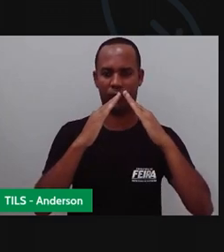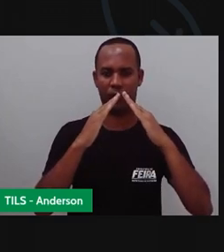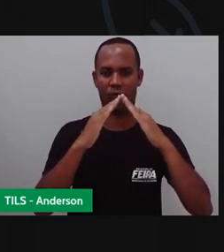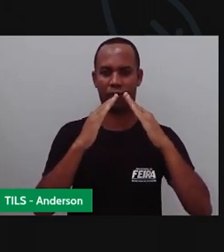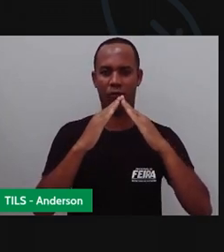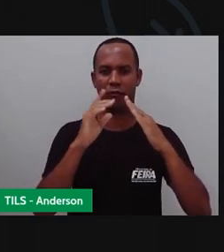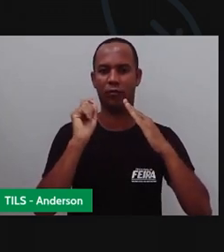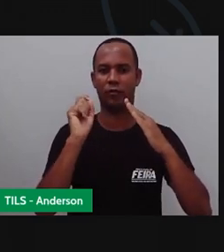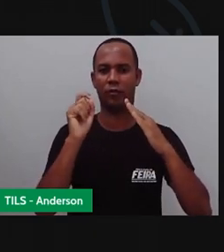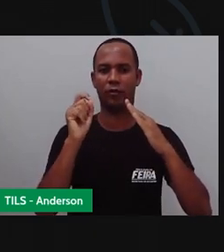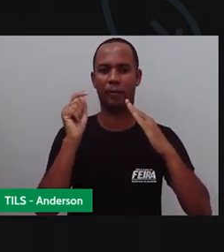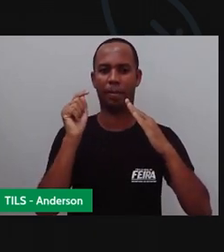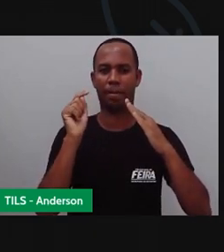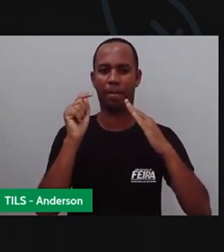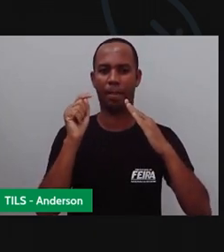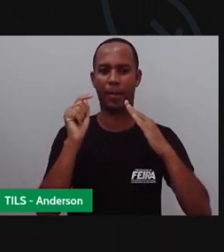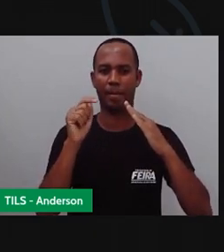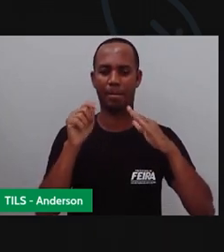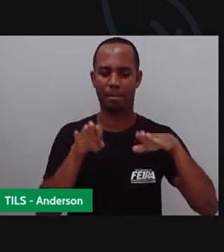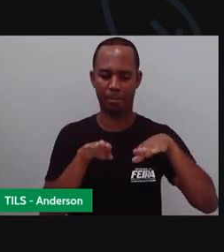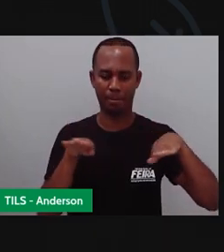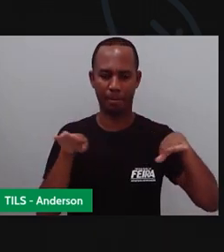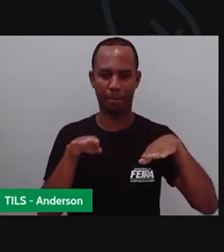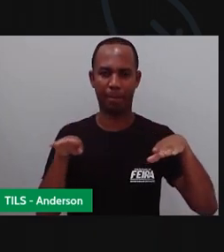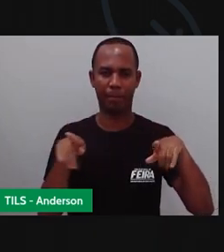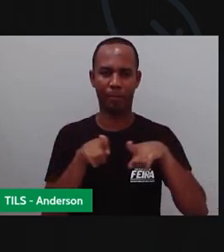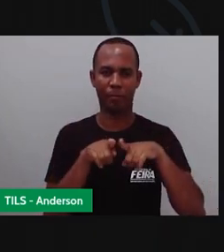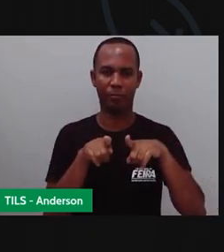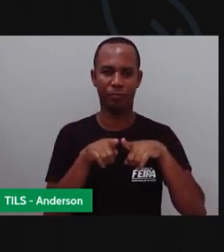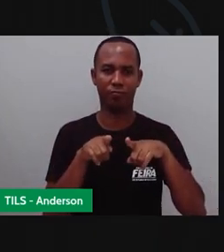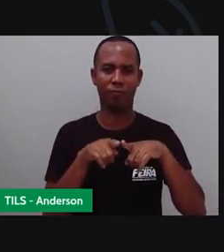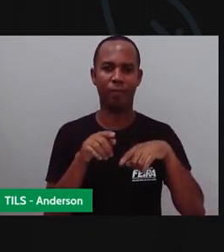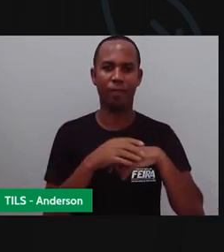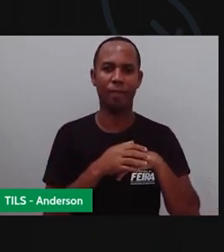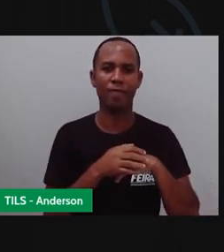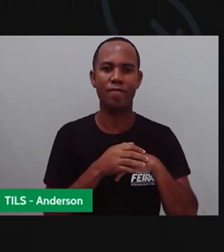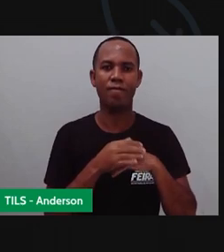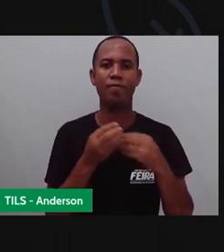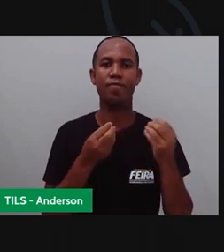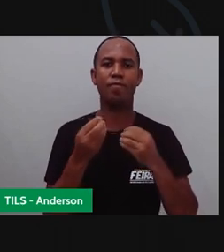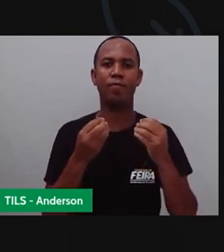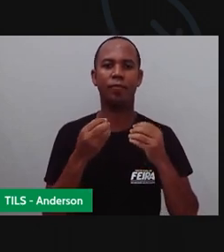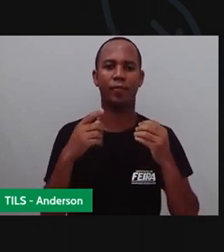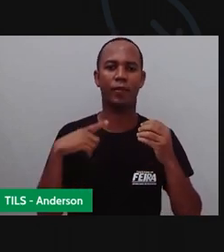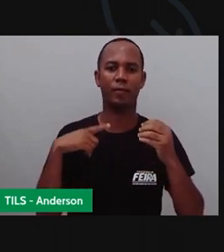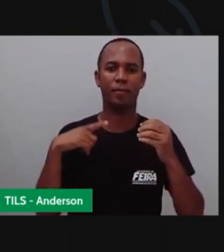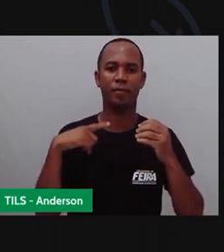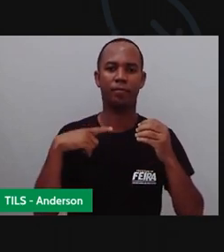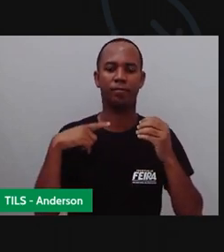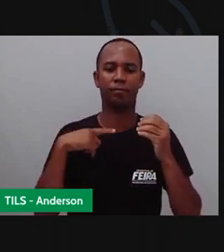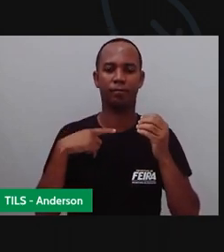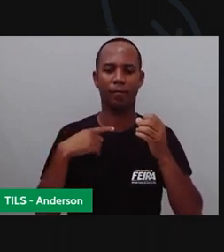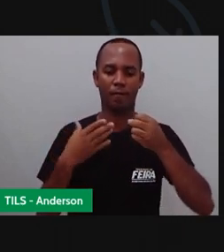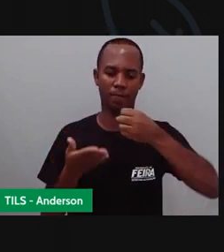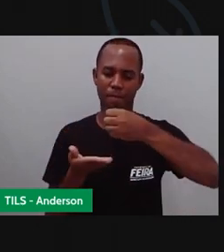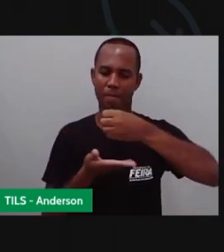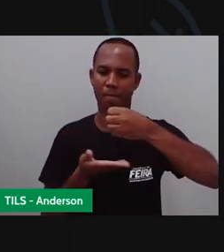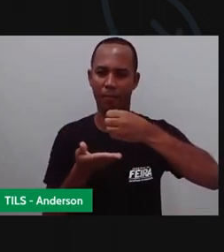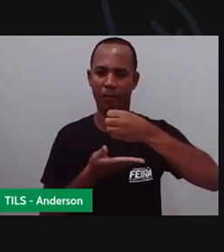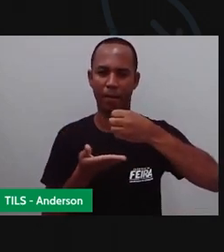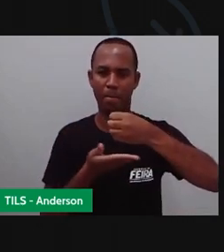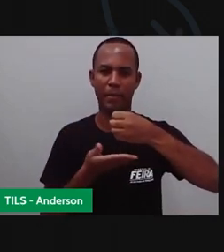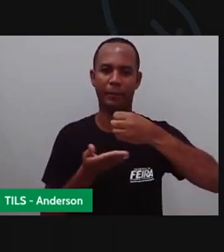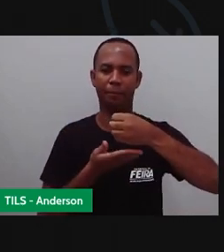aqui pegando ele tá aqui é preso a mesa já a pirâmide não ela é suspensa ela a frase não é isso é uma forma